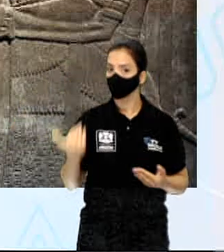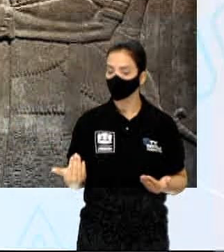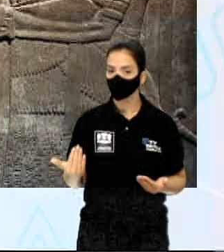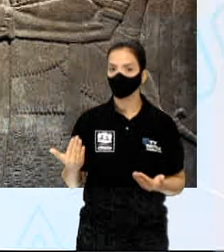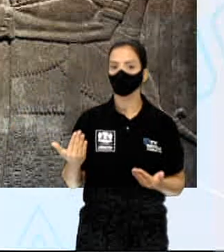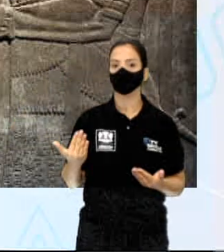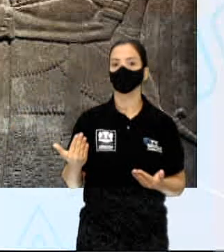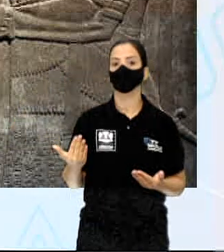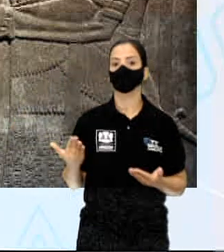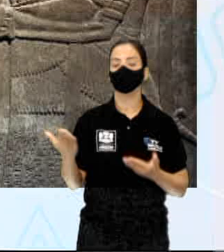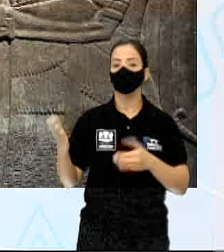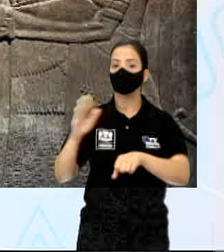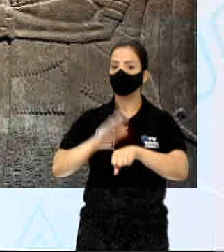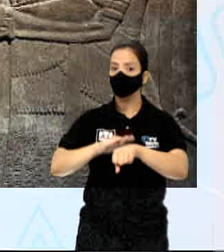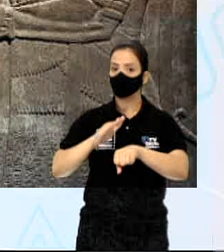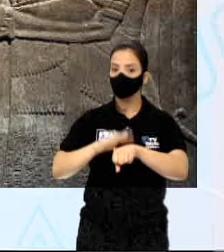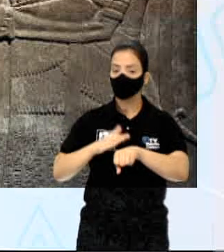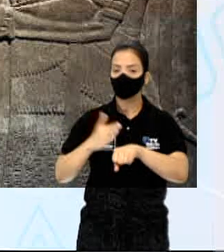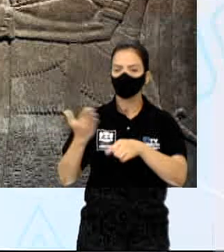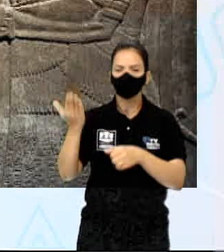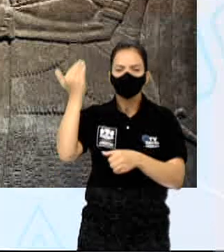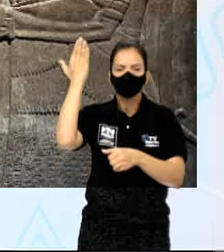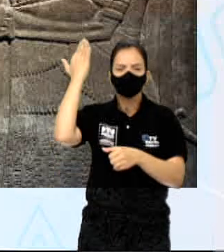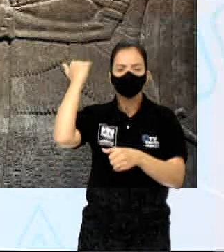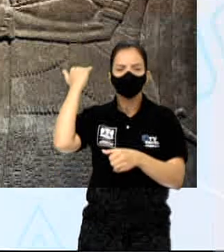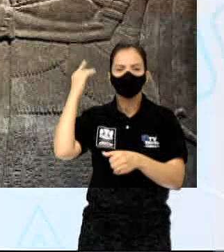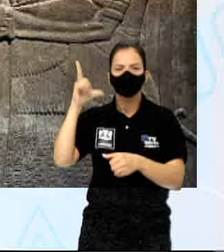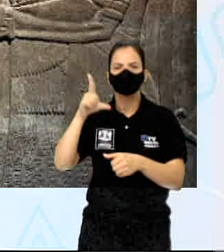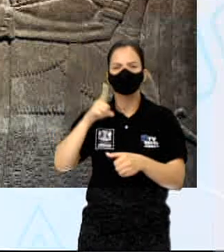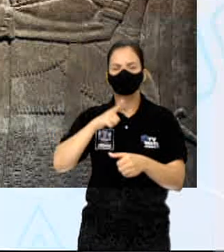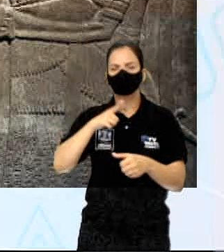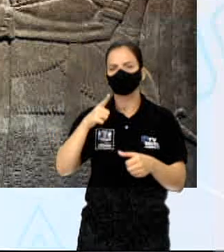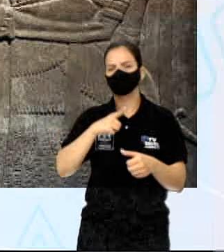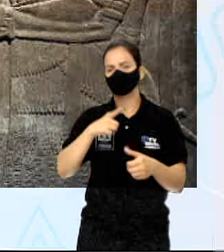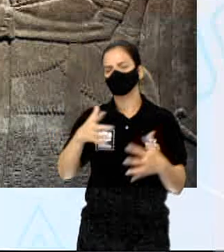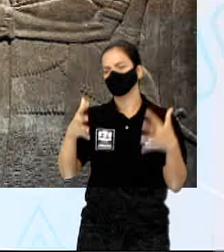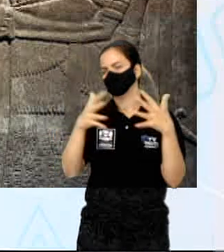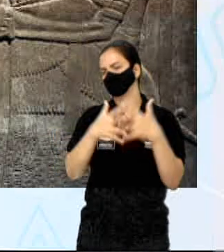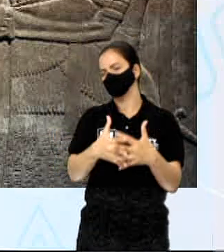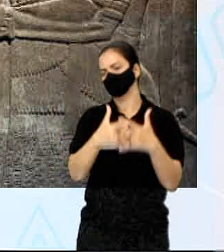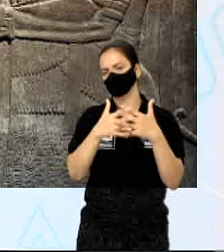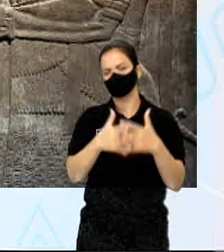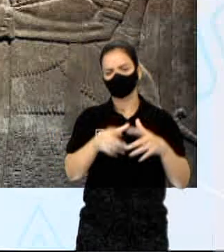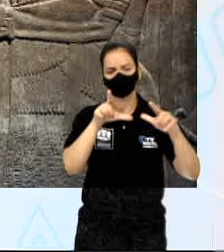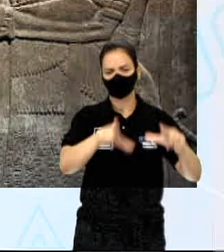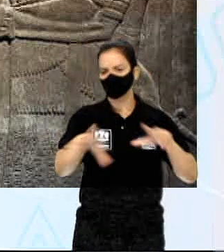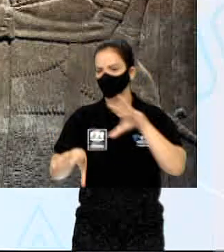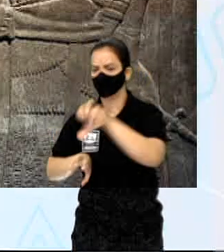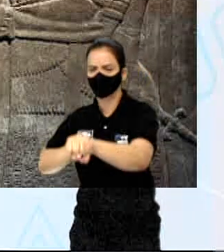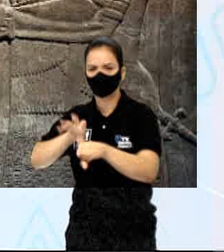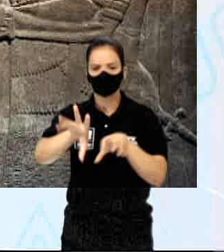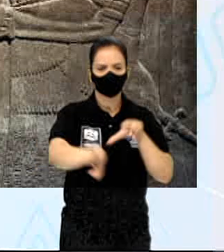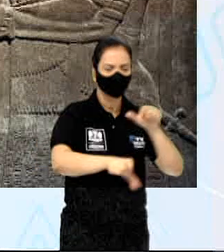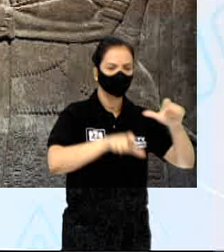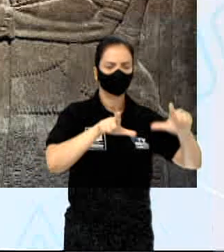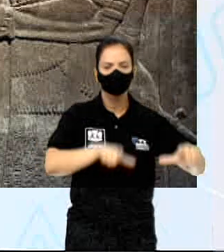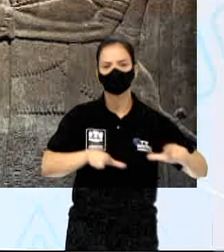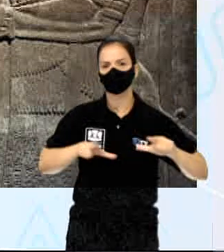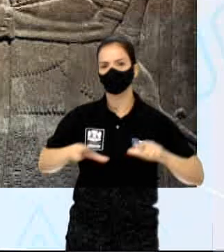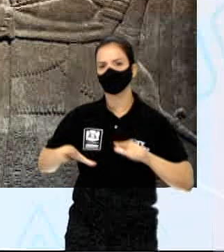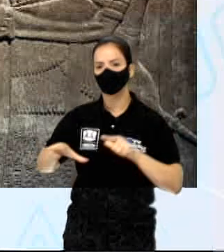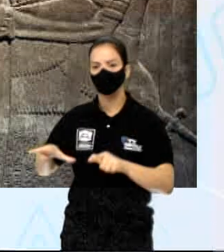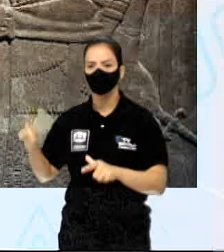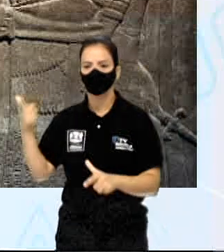época, era uma época assim que existia muito essa questão de conflitos, né, territoriais, porque as terras estavam ali